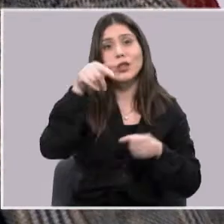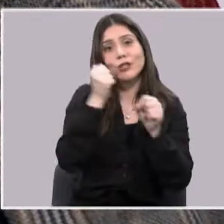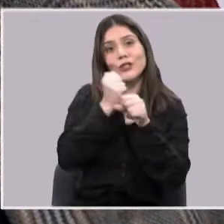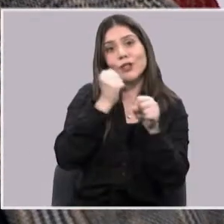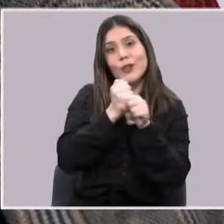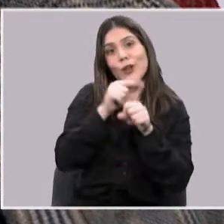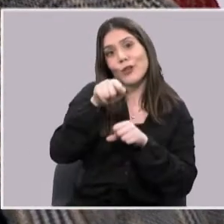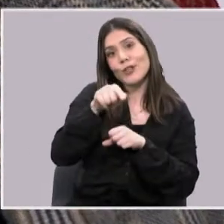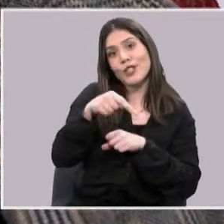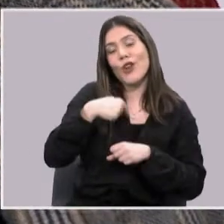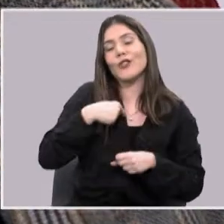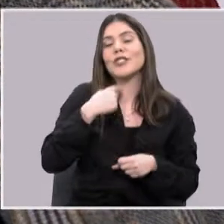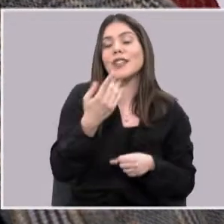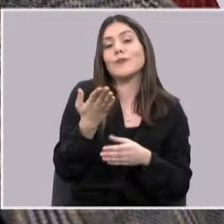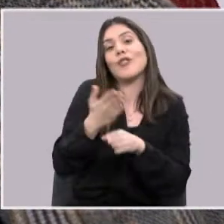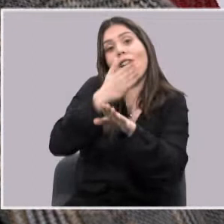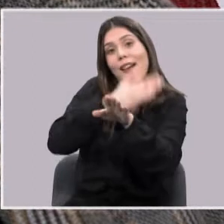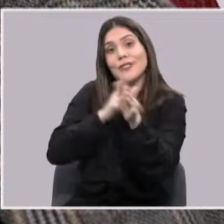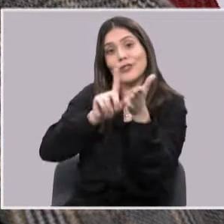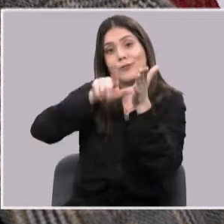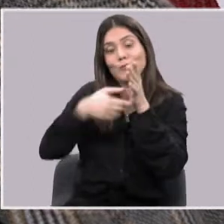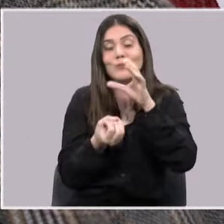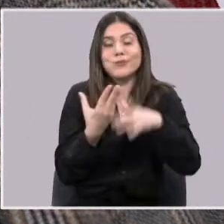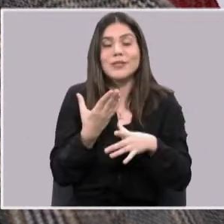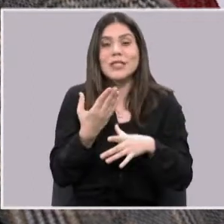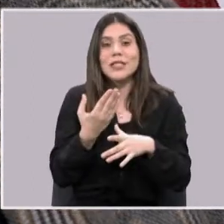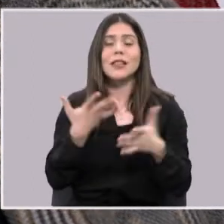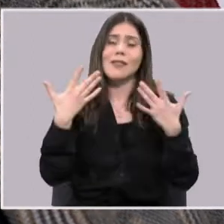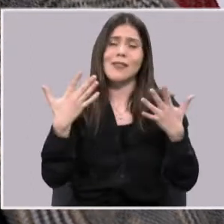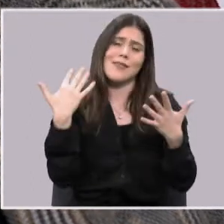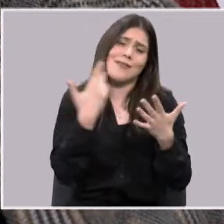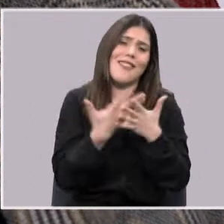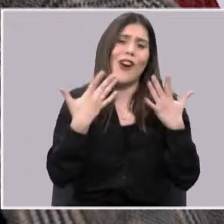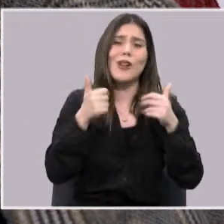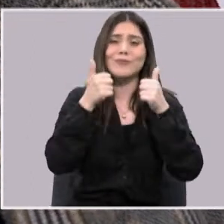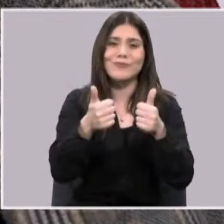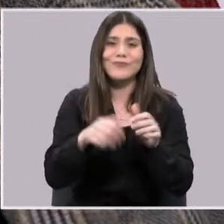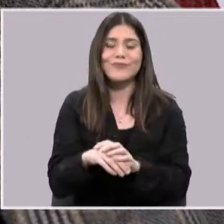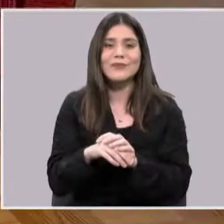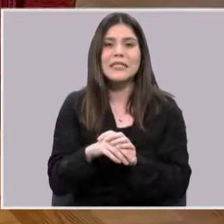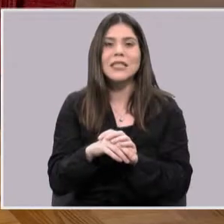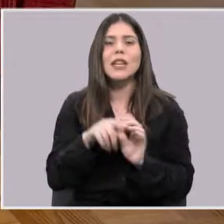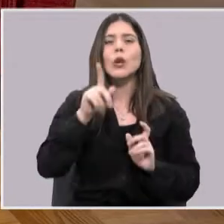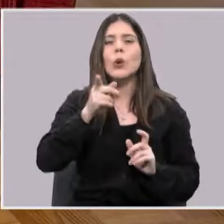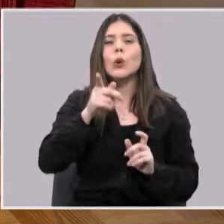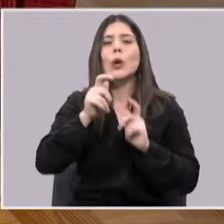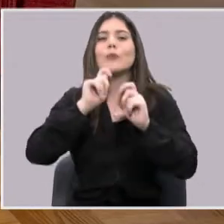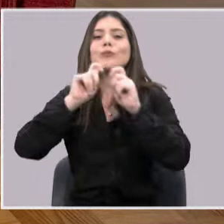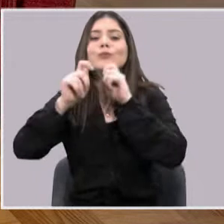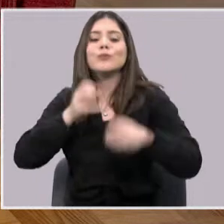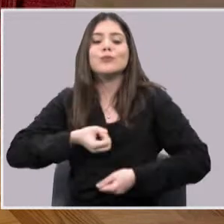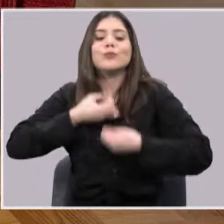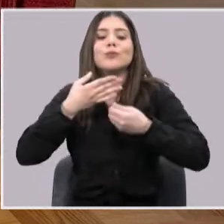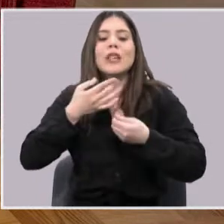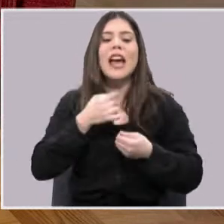Nós trabalhamos em função daquilo que são os princípios que nós definimos desde o início do projeto e até agora tem corrido bem. E ser jornalista é